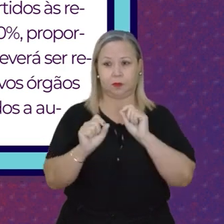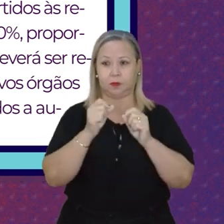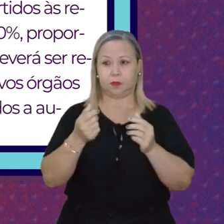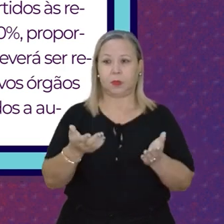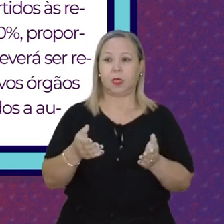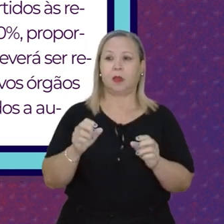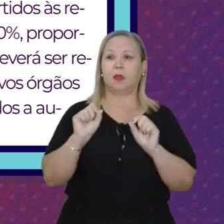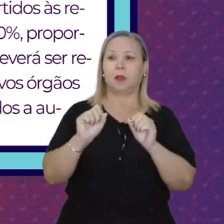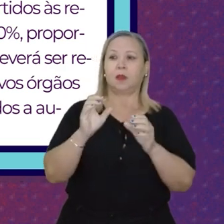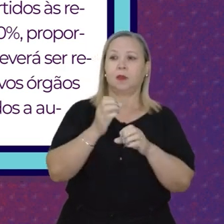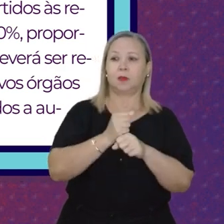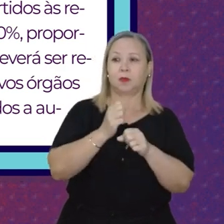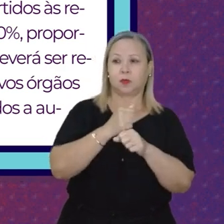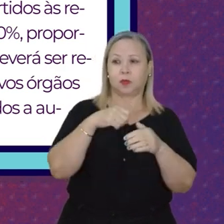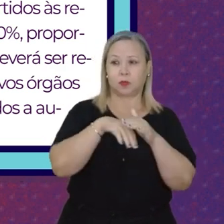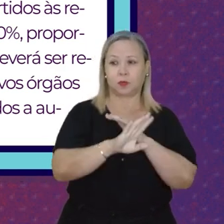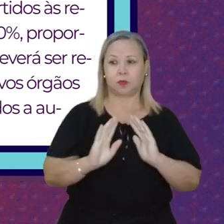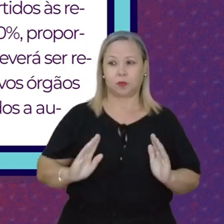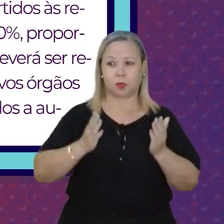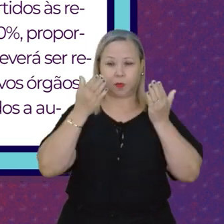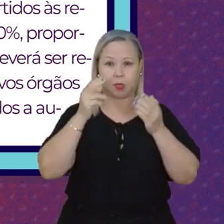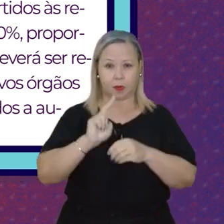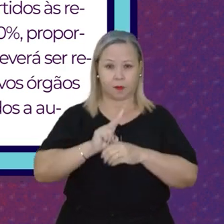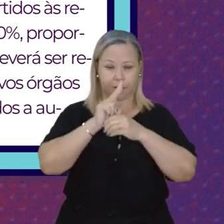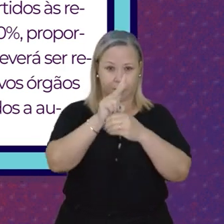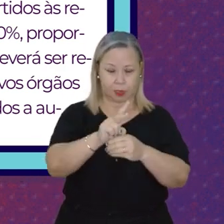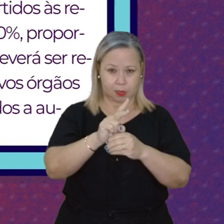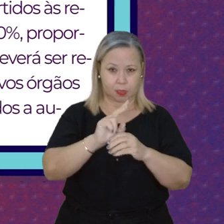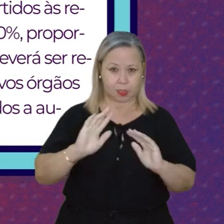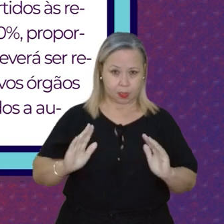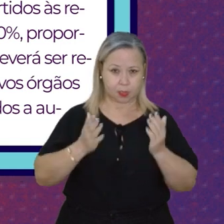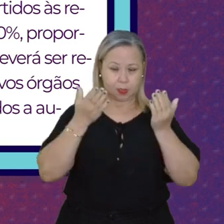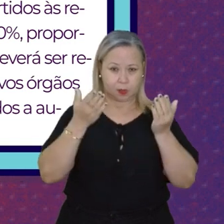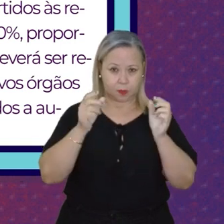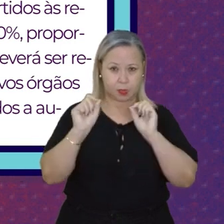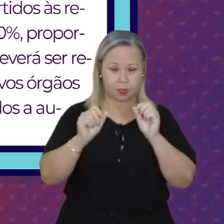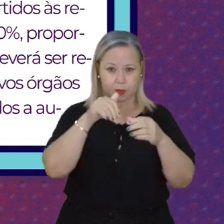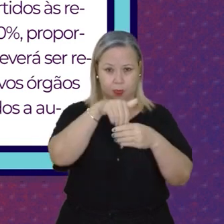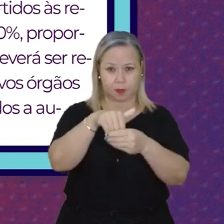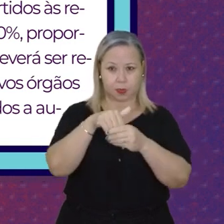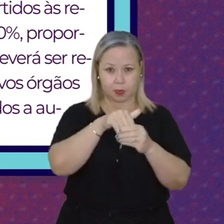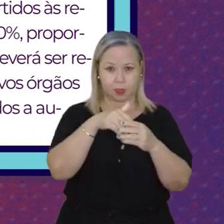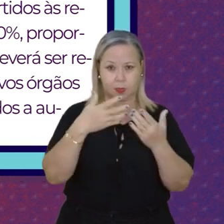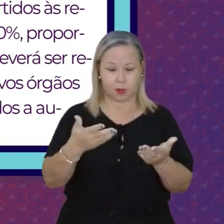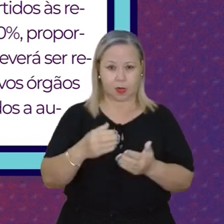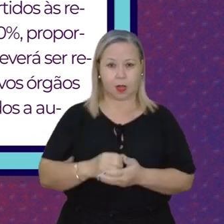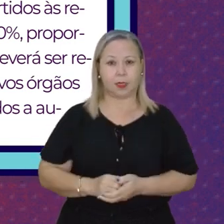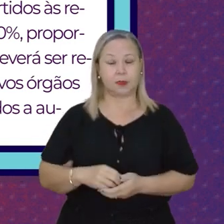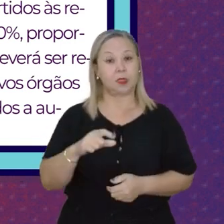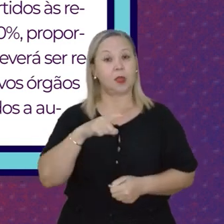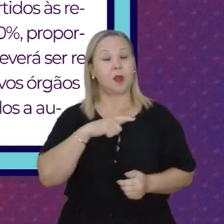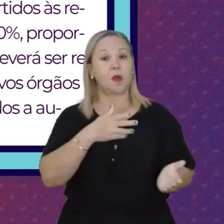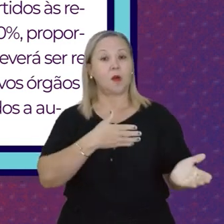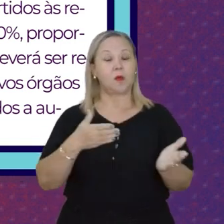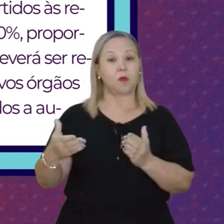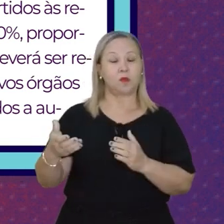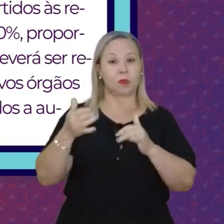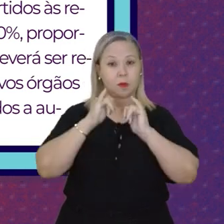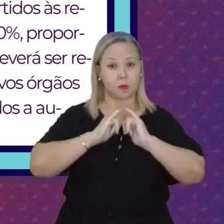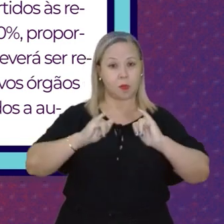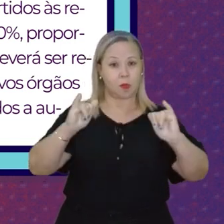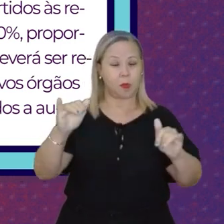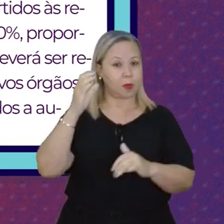Fundo Especial de Financiamento de Campanha e da parcela do fundo partidário destinada a campanhas eleitorais, bem como o tempo de propaganda gratuita no rádio